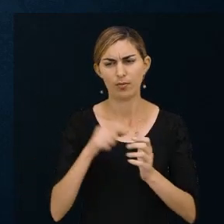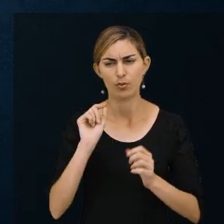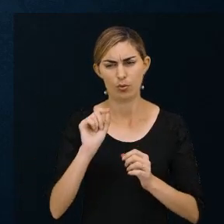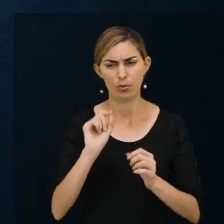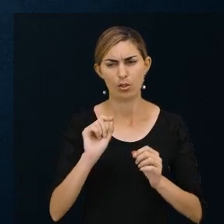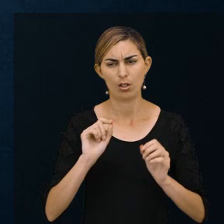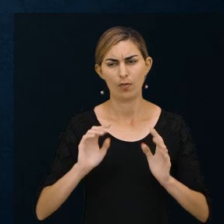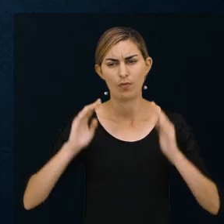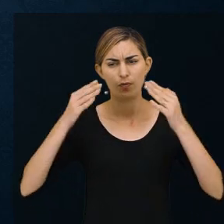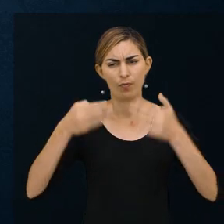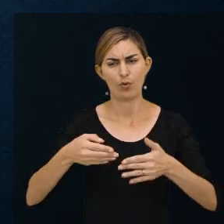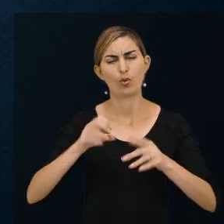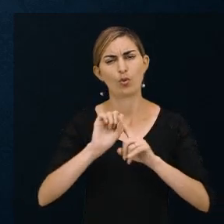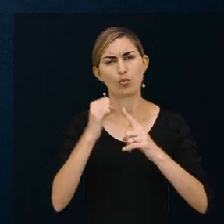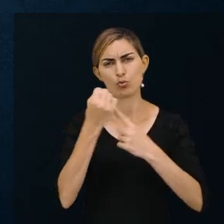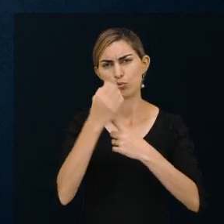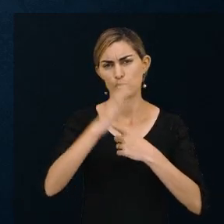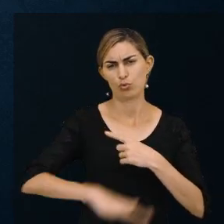um enfoque